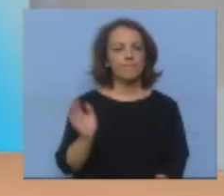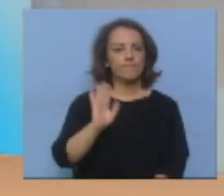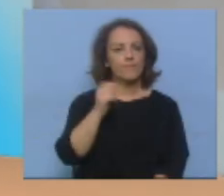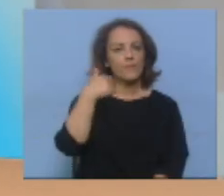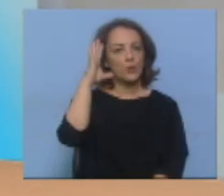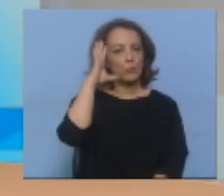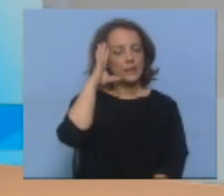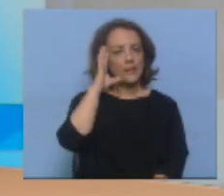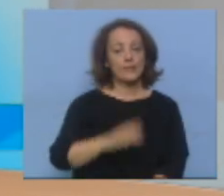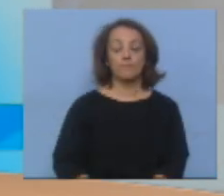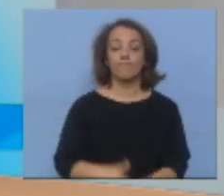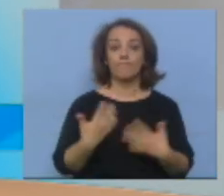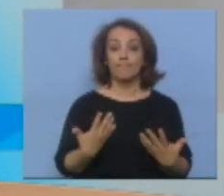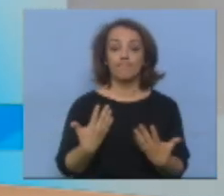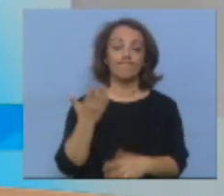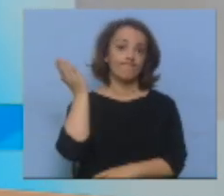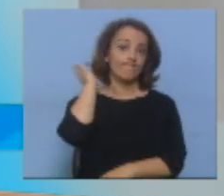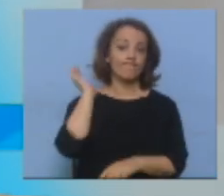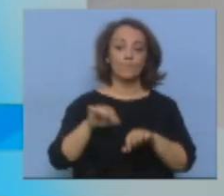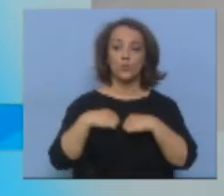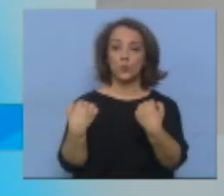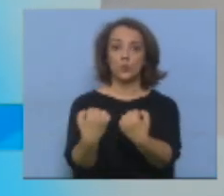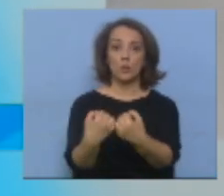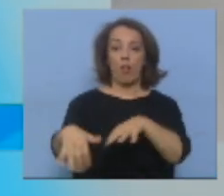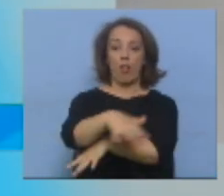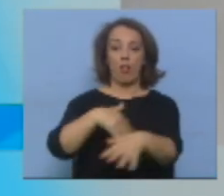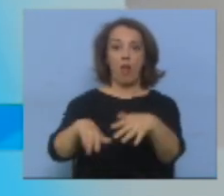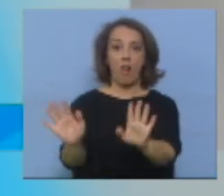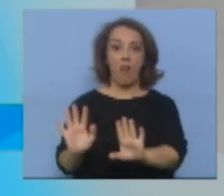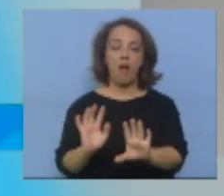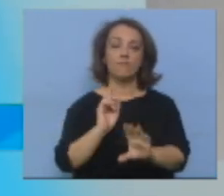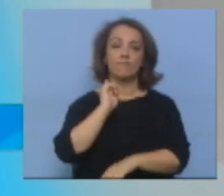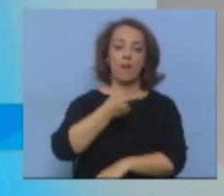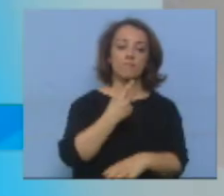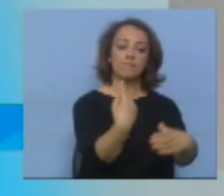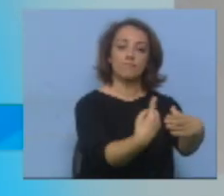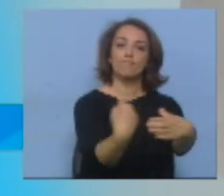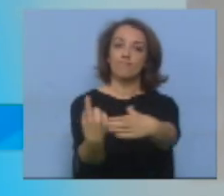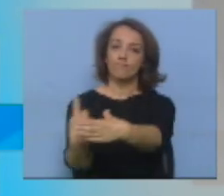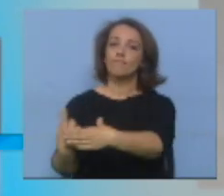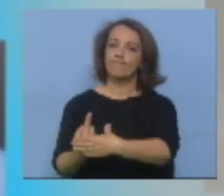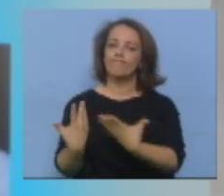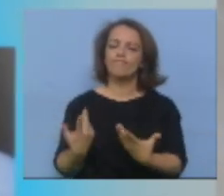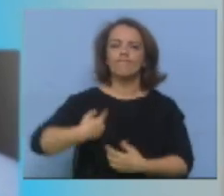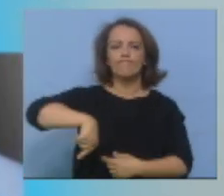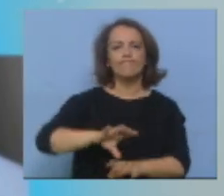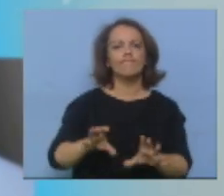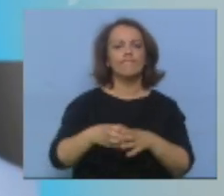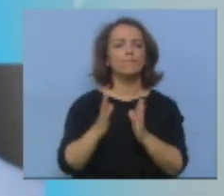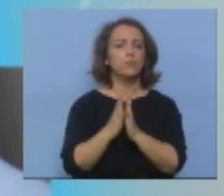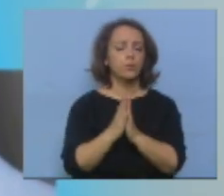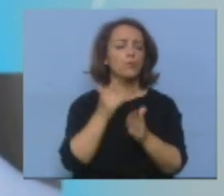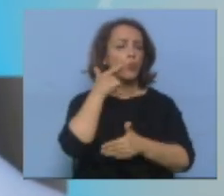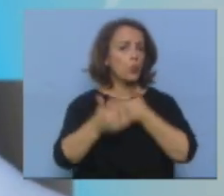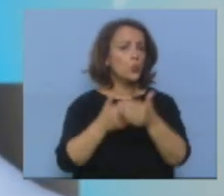Olá, muito boa tarde. Em tempos de isolamento social, as paróquias reconfiguram o trabalho que têm de continuar a desenvolver e criam